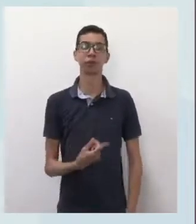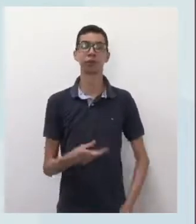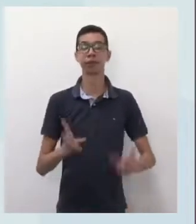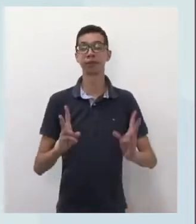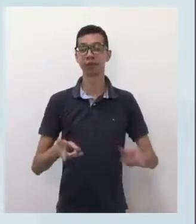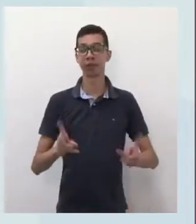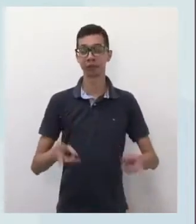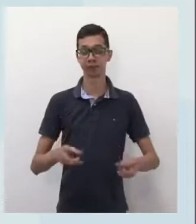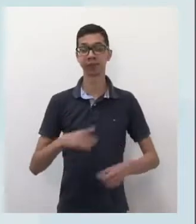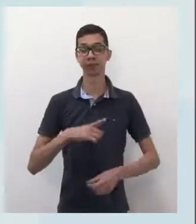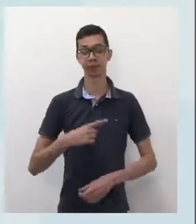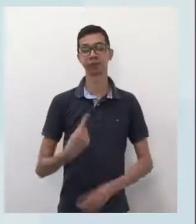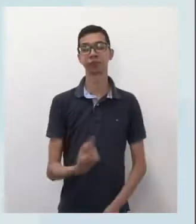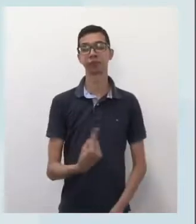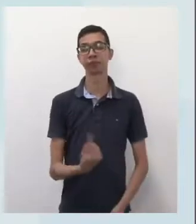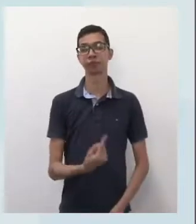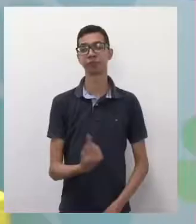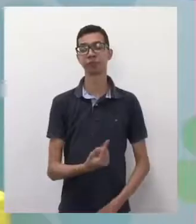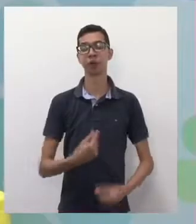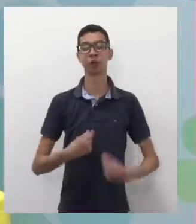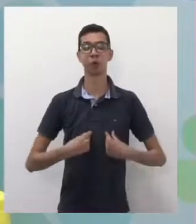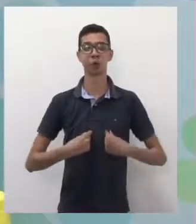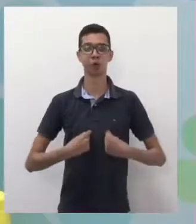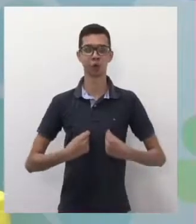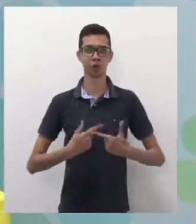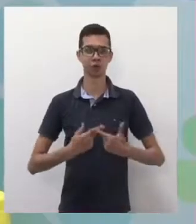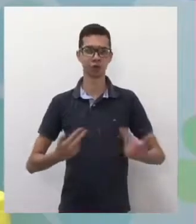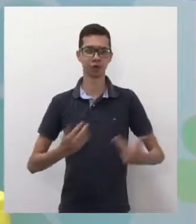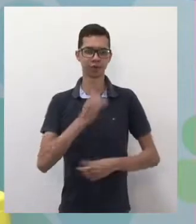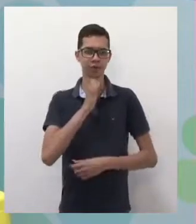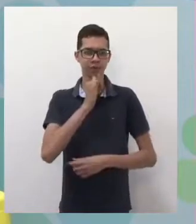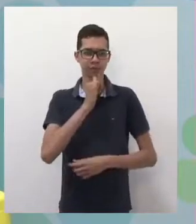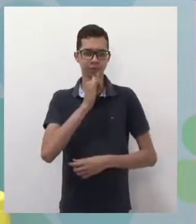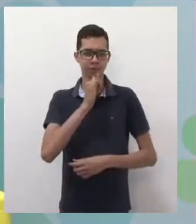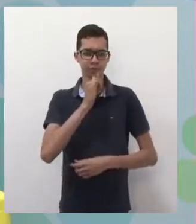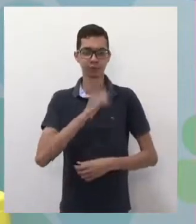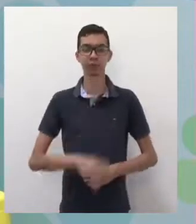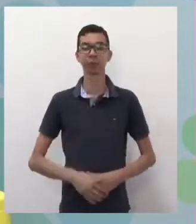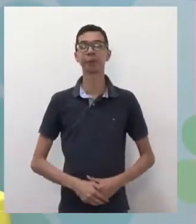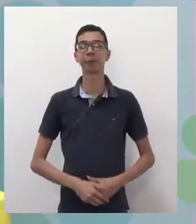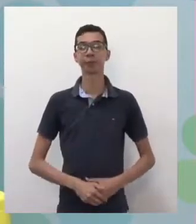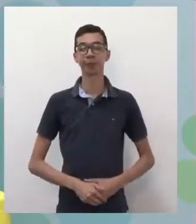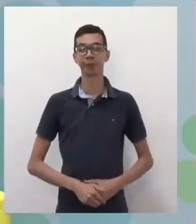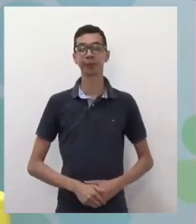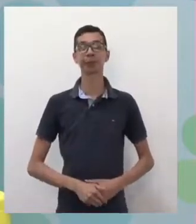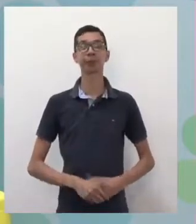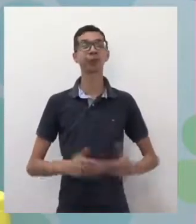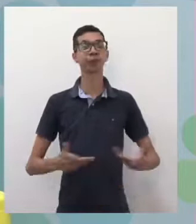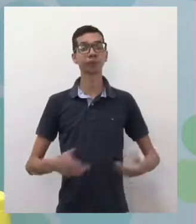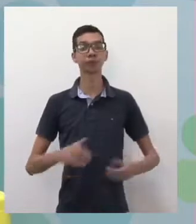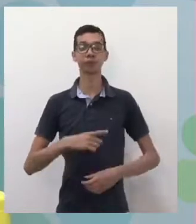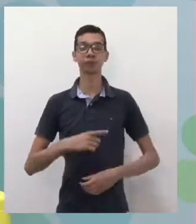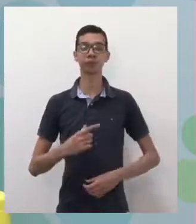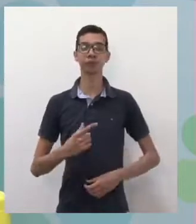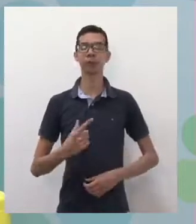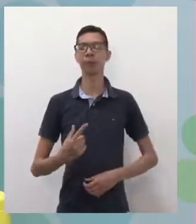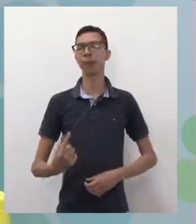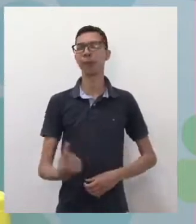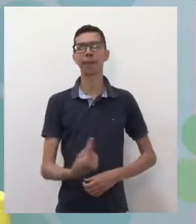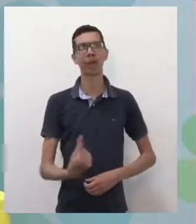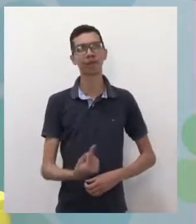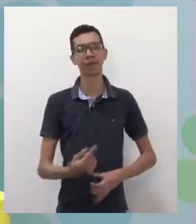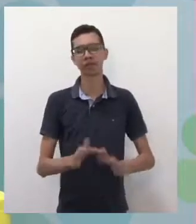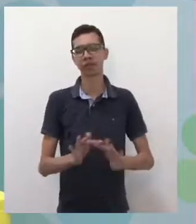para funcionar lá, numa determinada função padrão, de lavagem, deve ser a lavagem simples